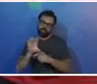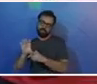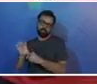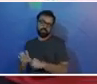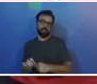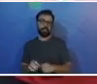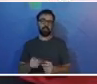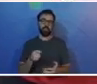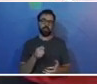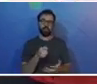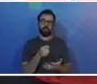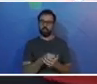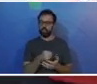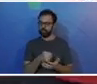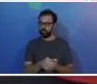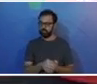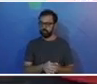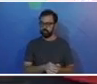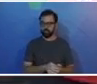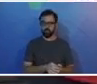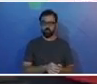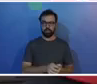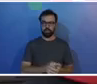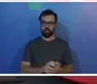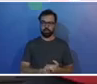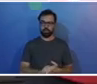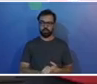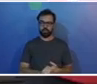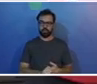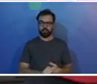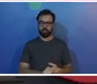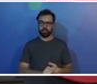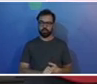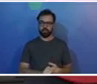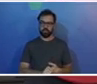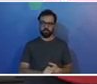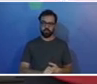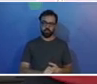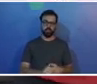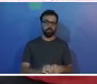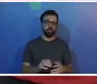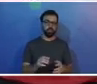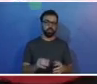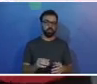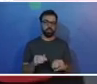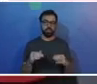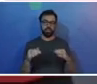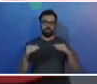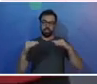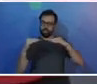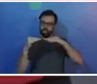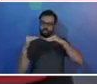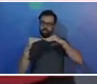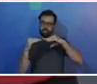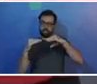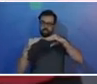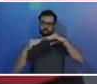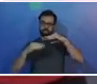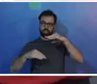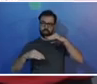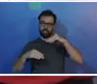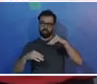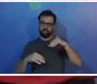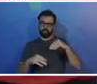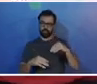Grosso, Pará, Rio Grande do Sul, Goiás, Pernambuco e Rondônia. O limite de alerta, no entanto,